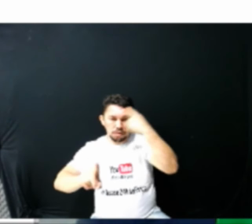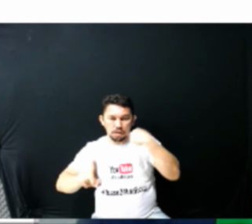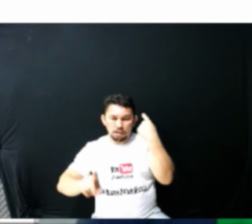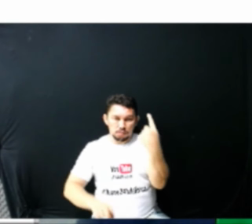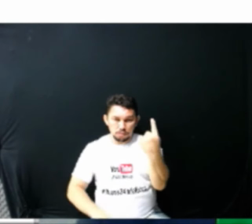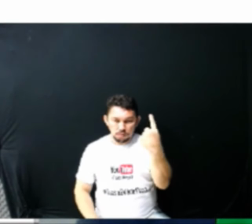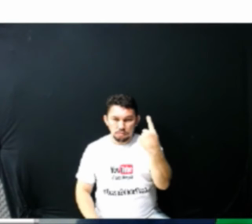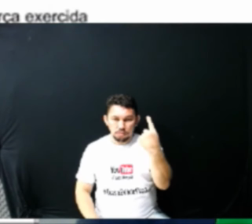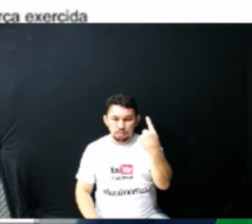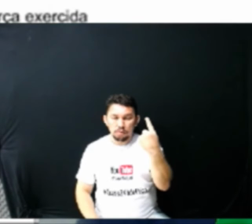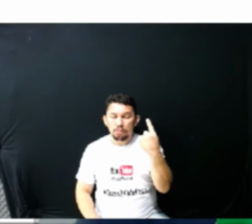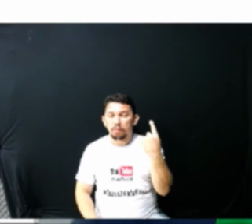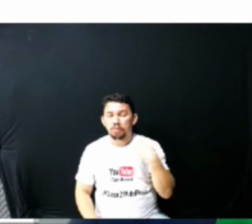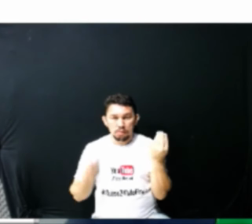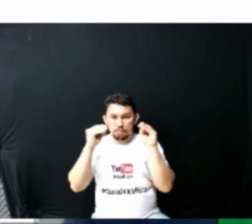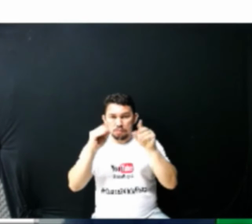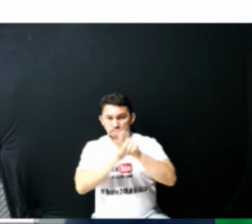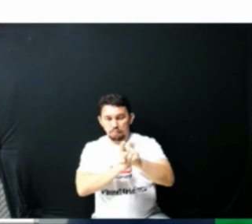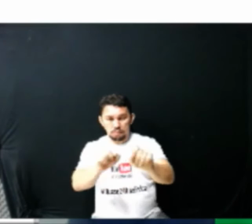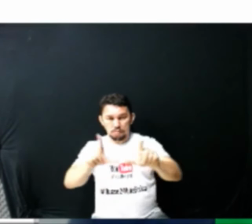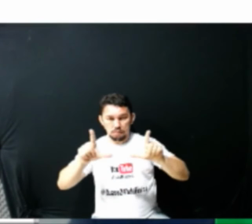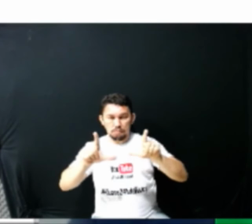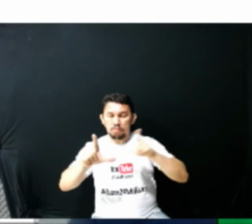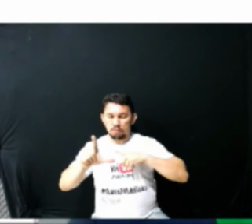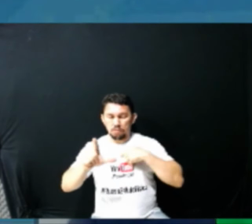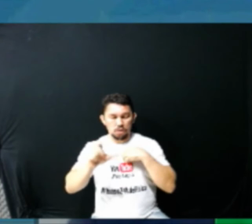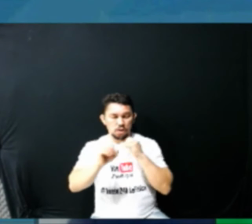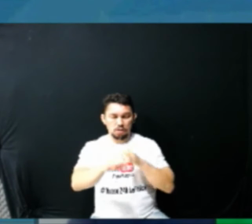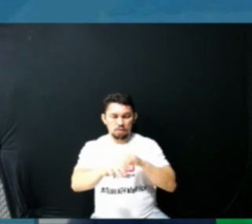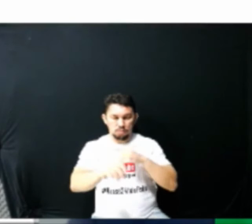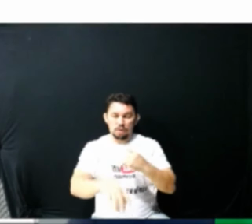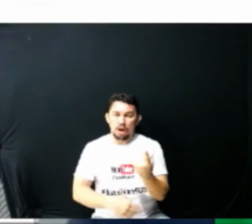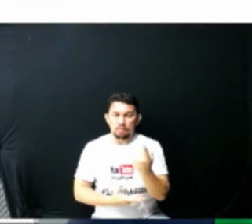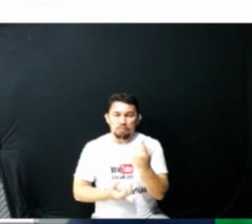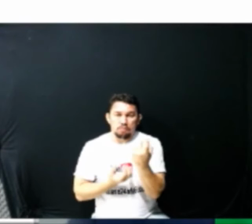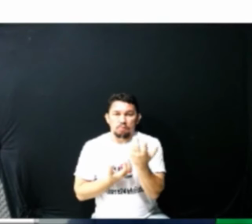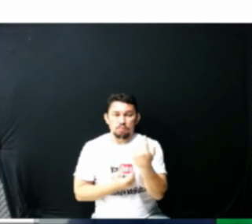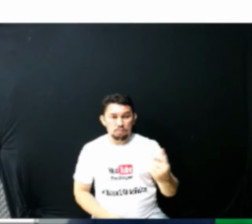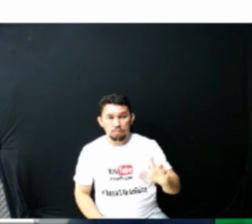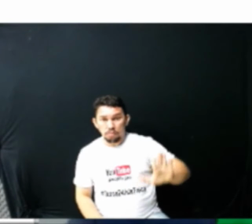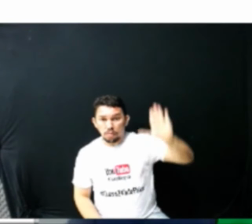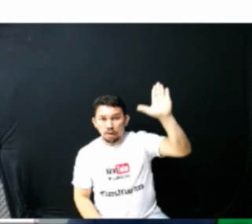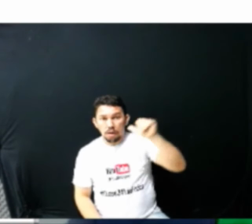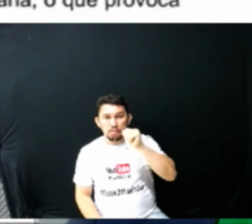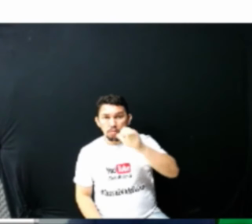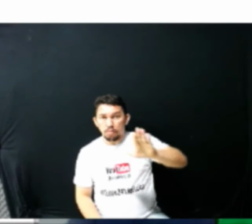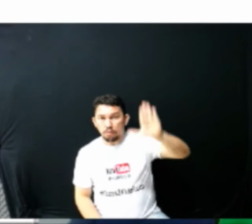Uma vez eu coloquei essa questão, apareceu essa questão numa aula minha, e uma menina levantou o braço antes de eu começar a ler a